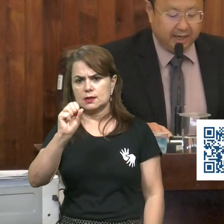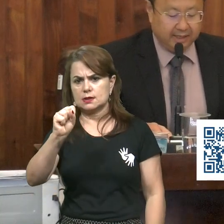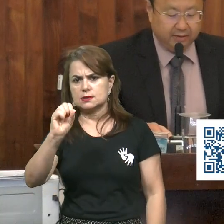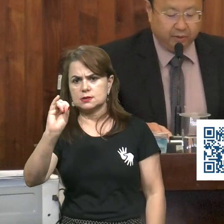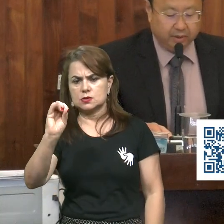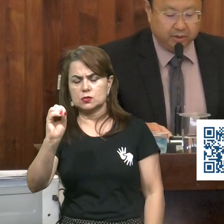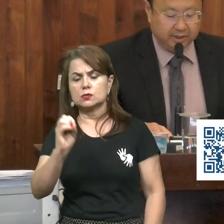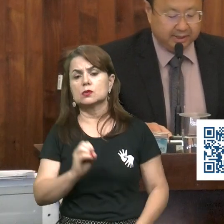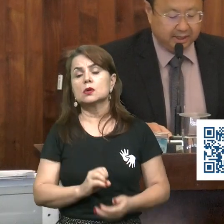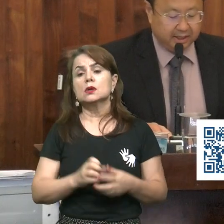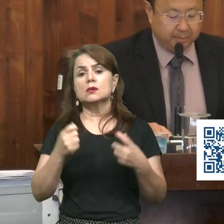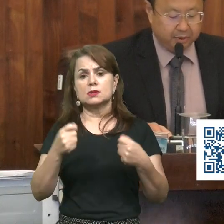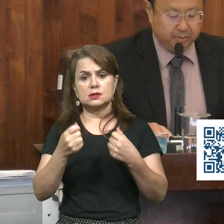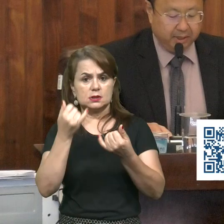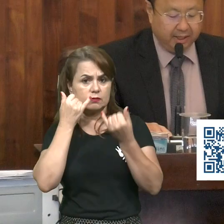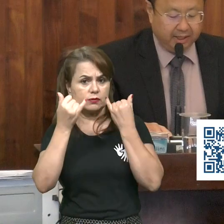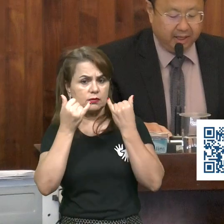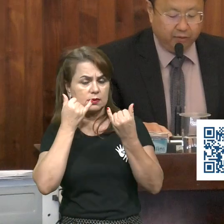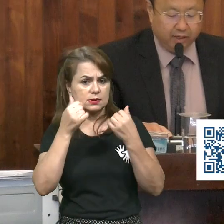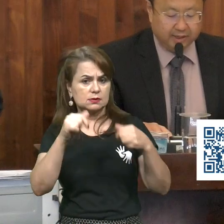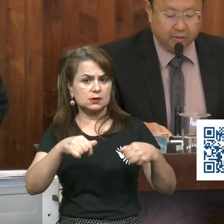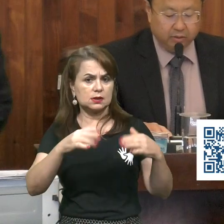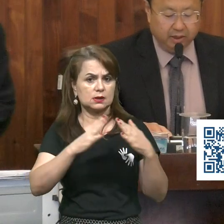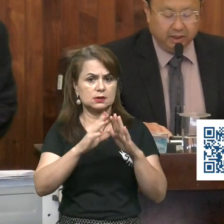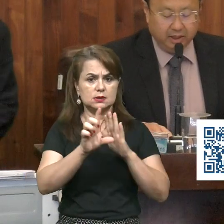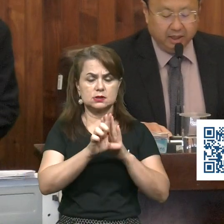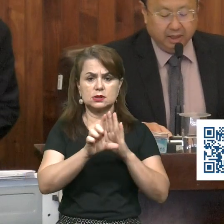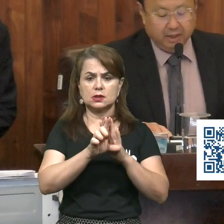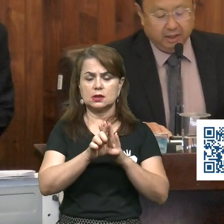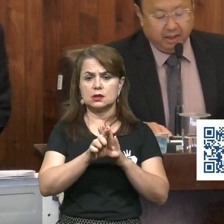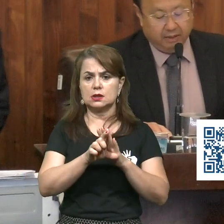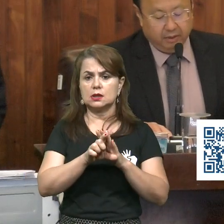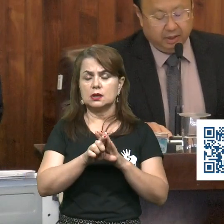essa casa informações acerca da possibilidade da revogação do item